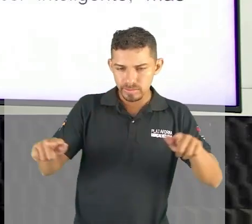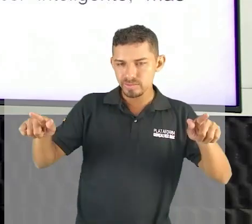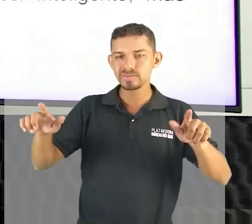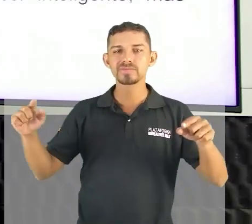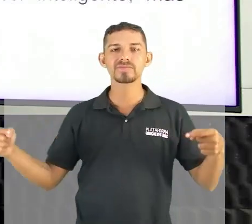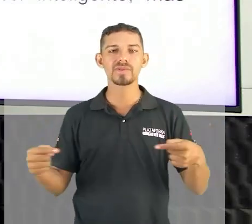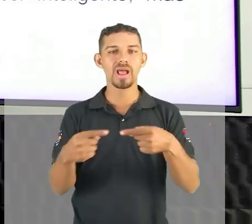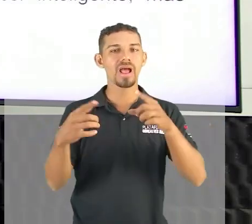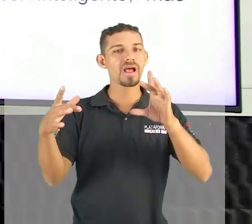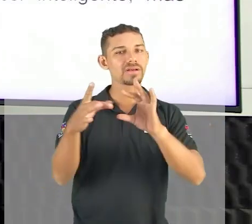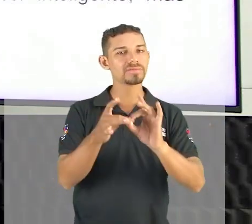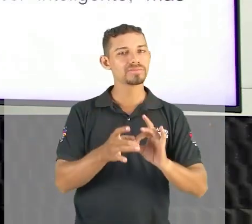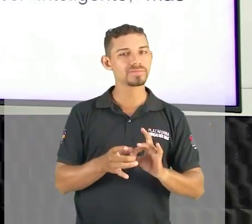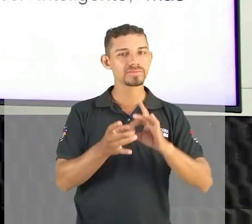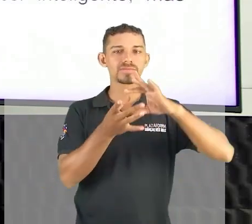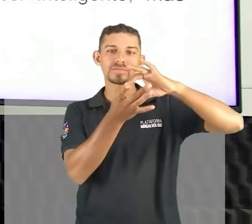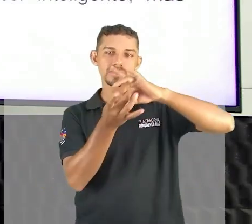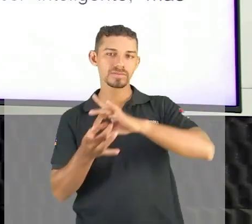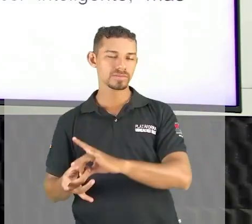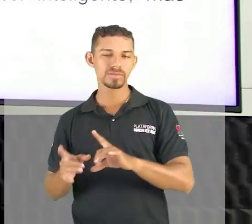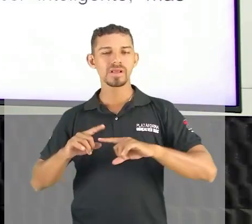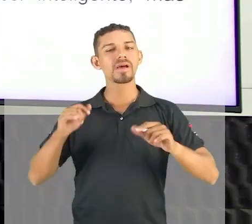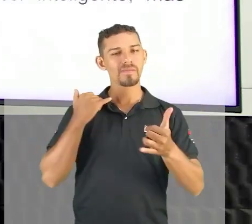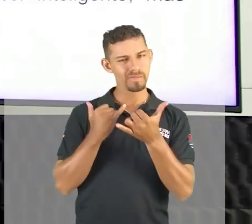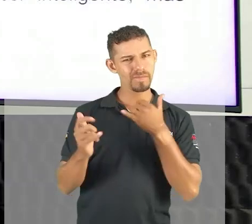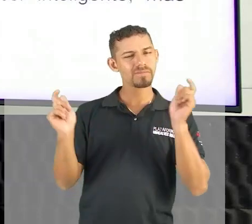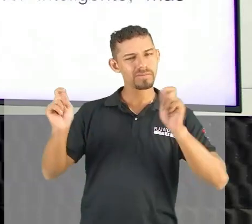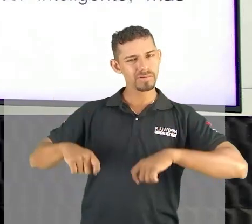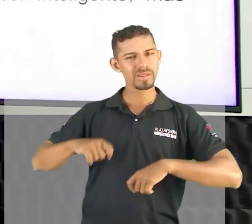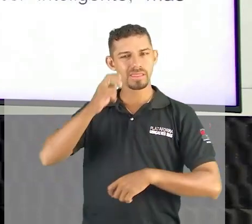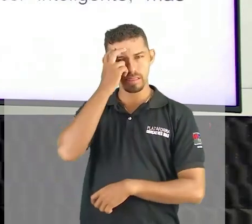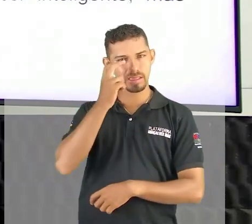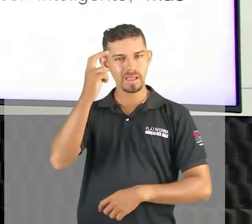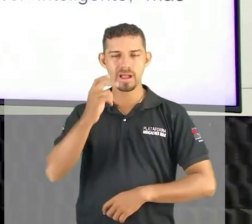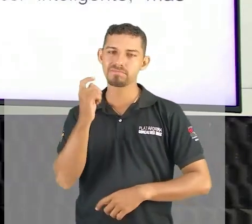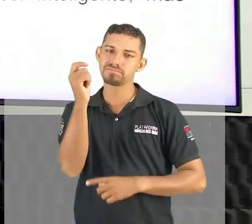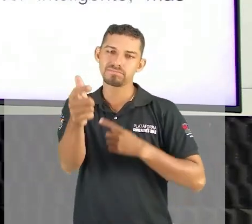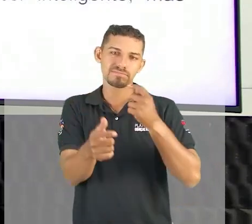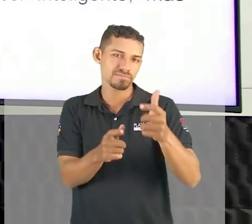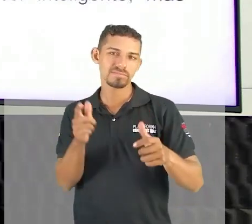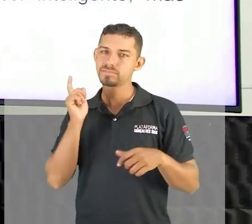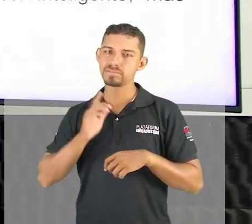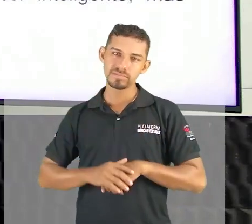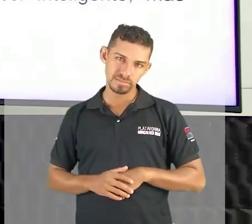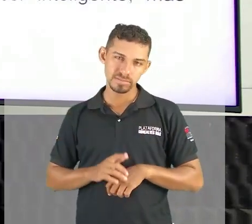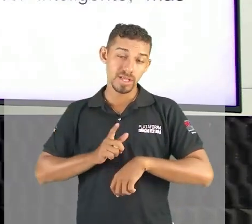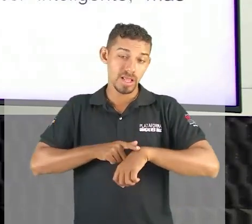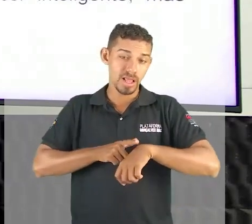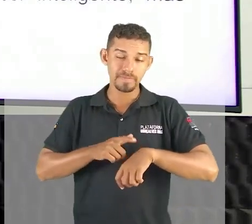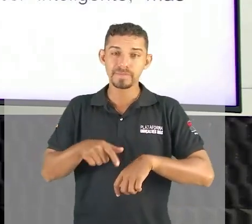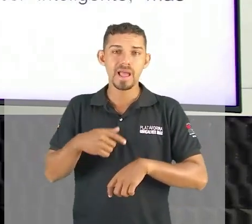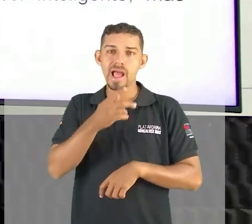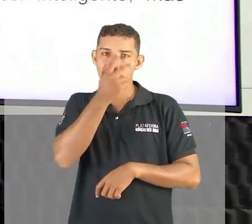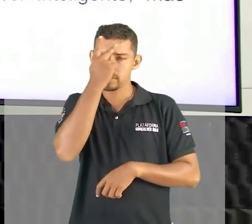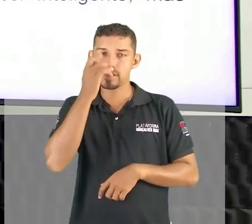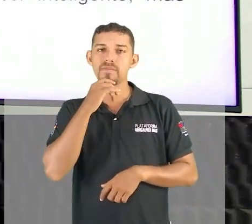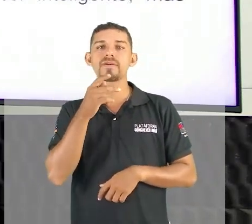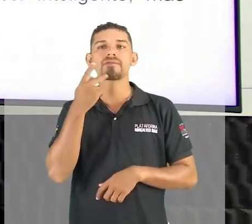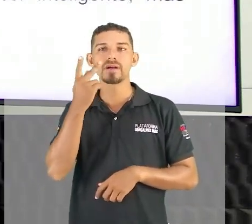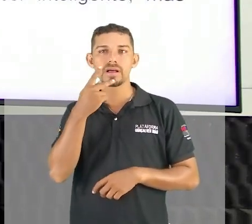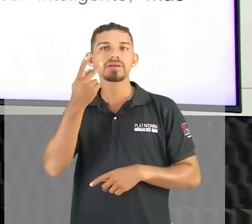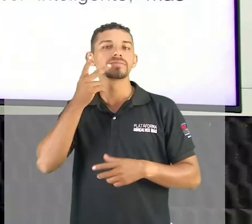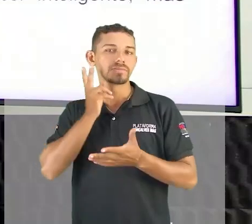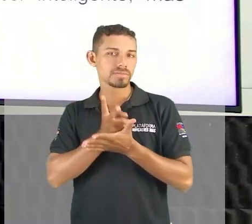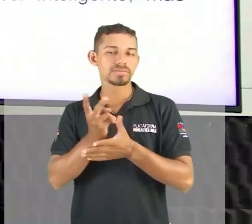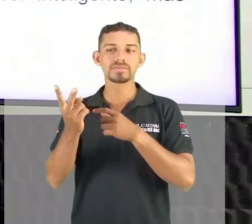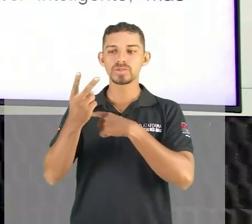falando falar difícil pode fazer alguém parecer inteligente mas não por muito tempo porque nem todo mundo consegue né ficar todo o tempo